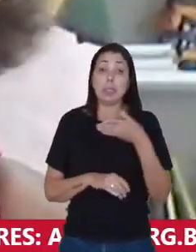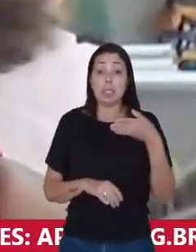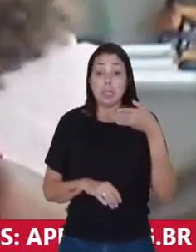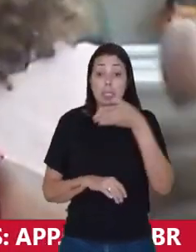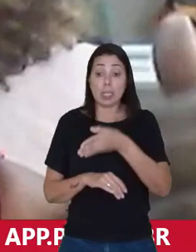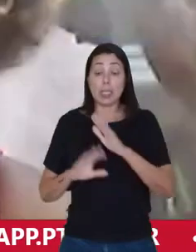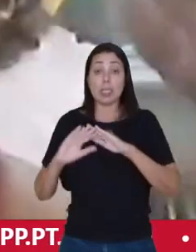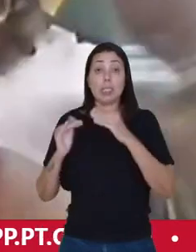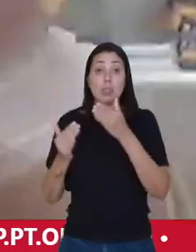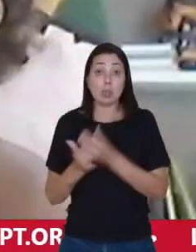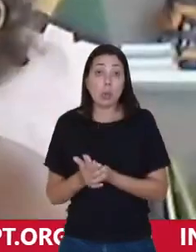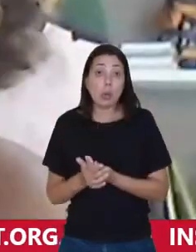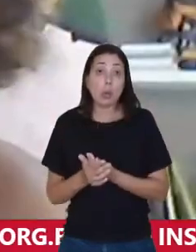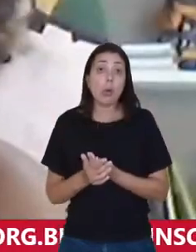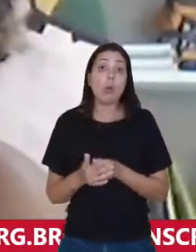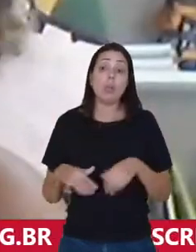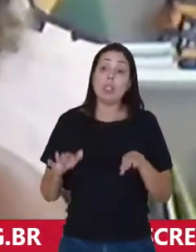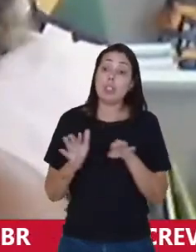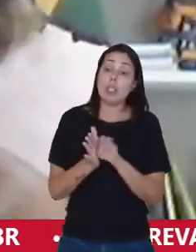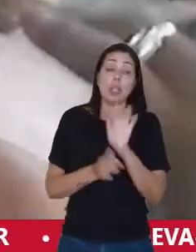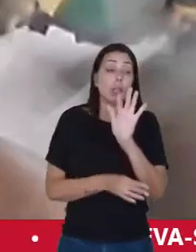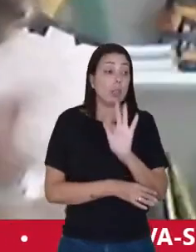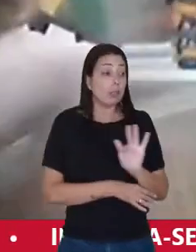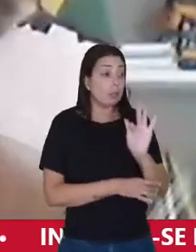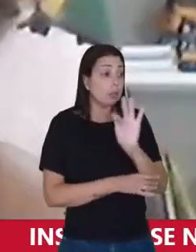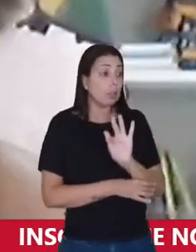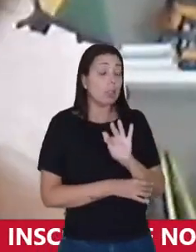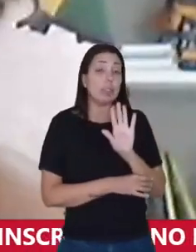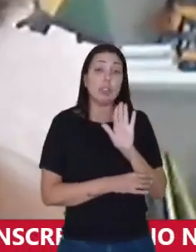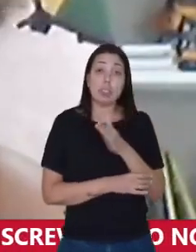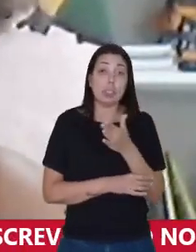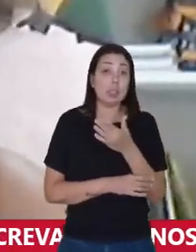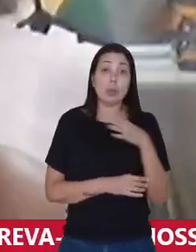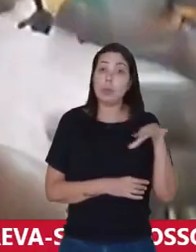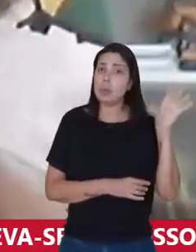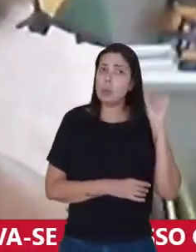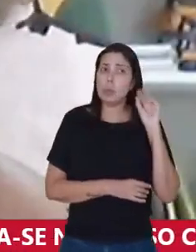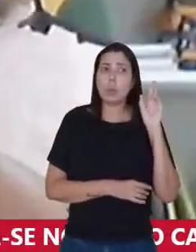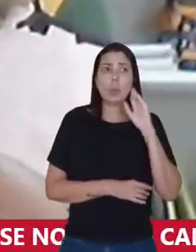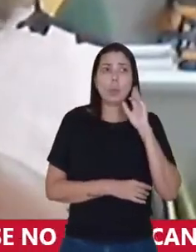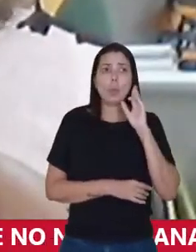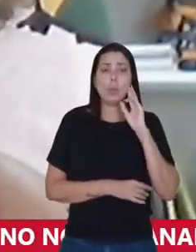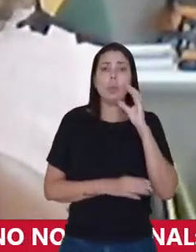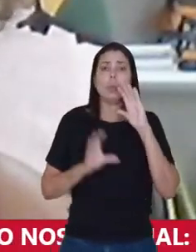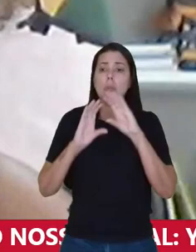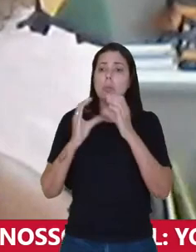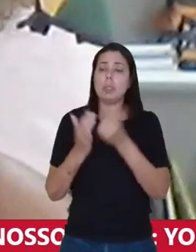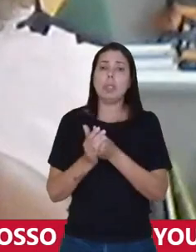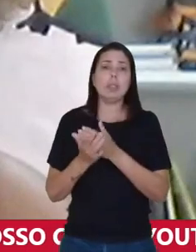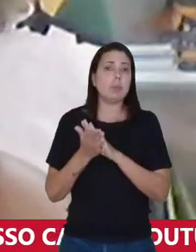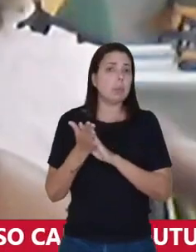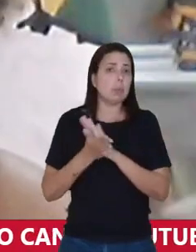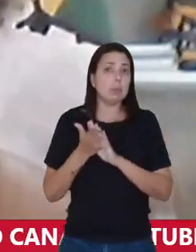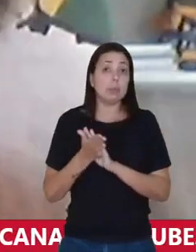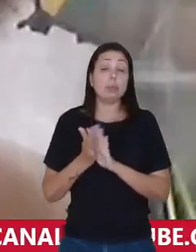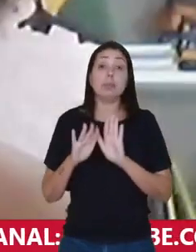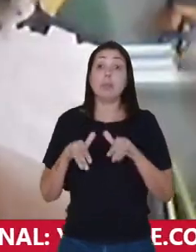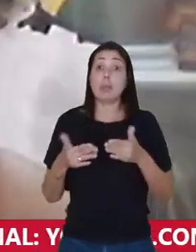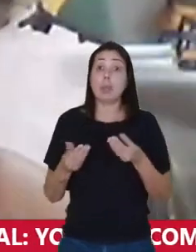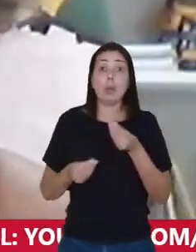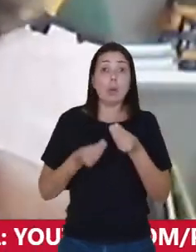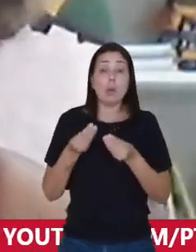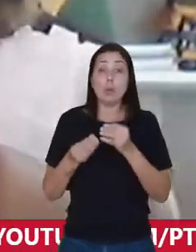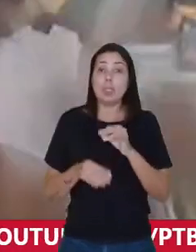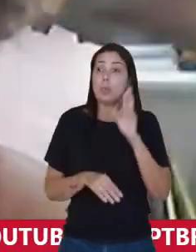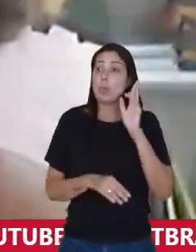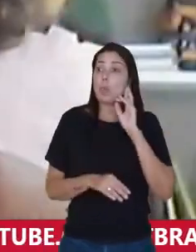na escola e a gente chega na universidade e a gente não escuta falar das comunidades quilombolas. Então, como se eu não